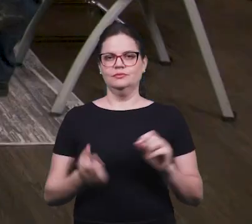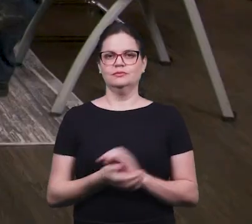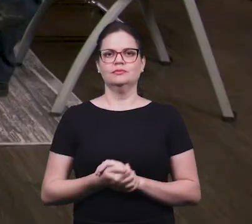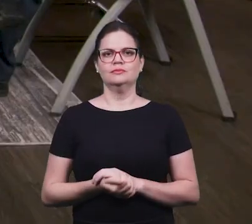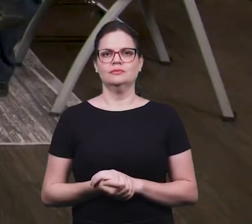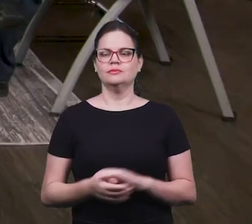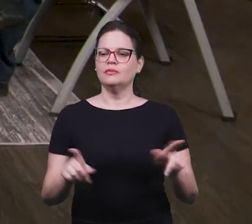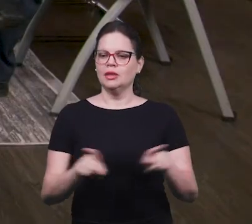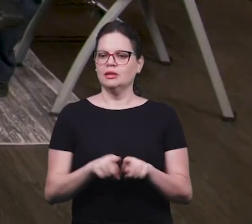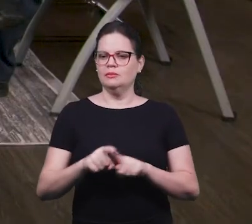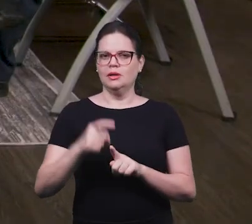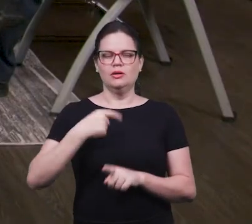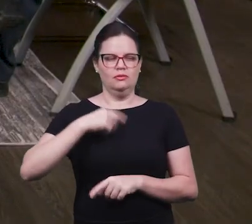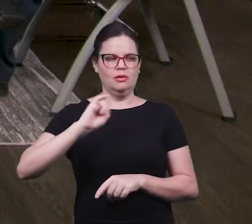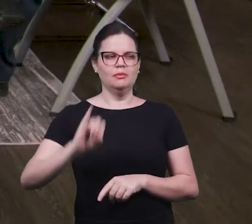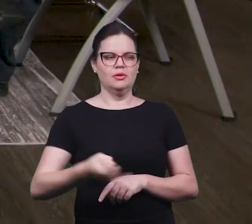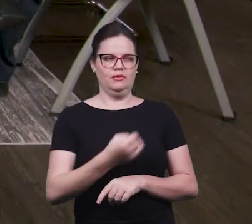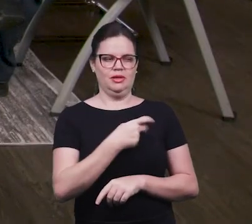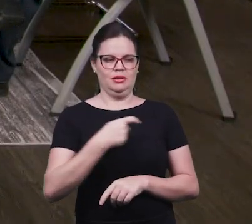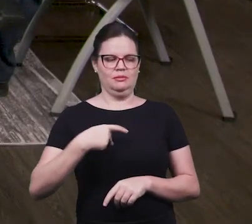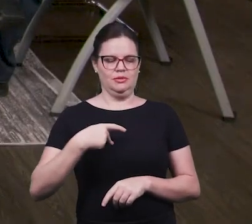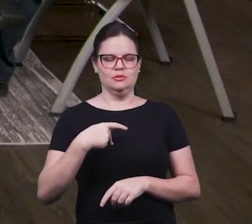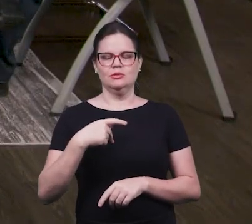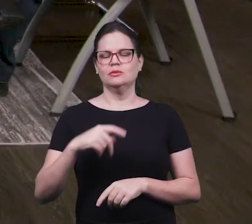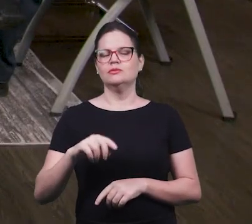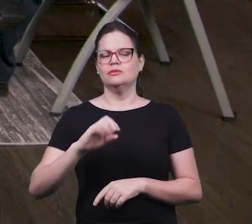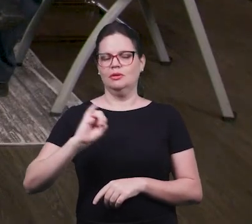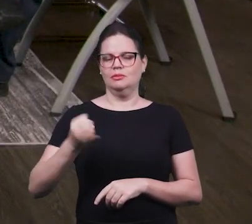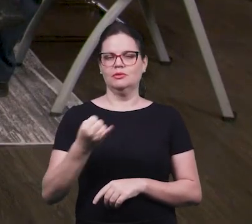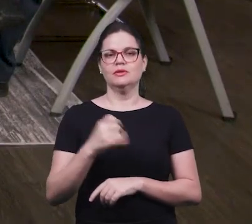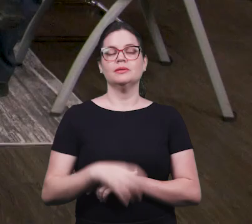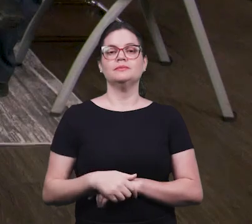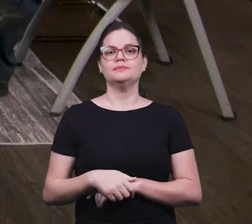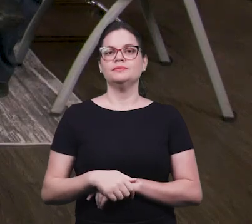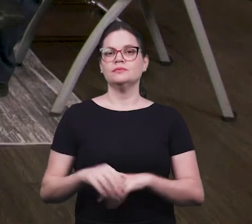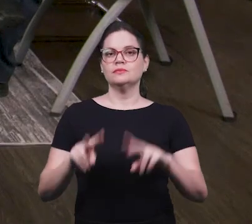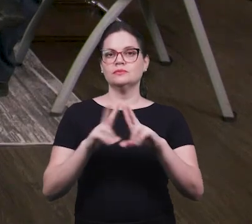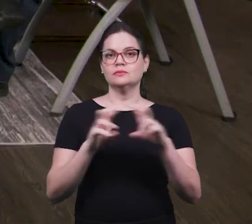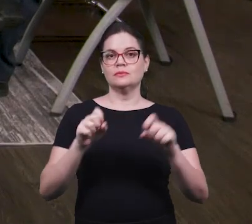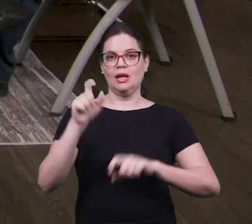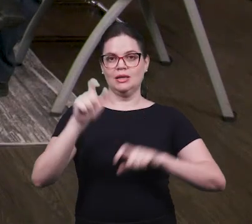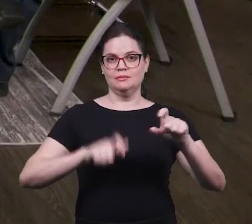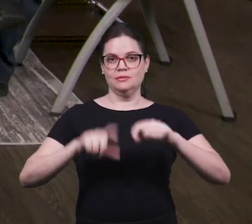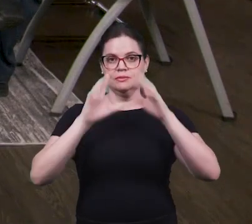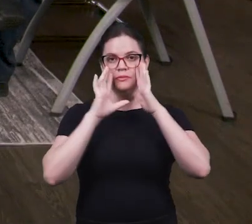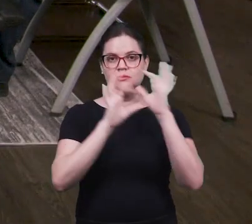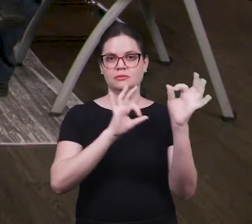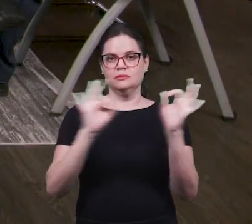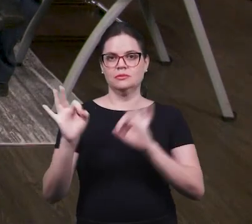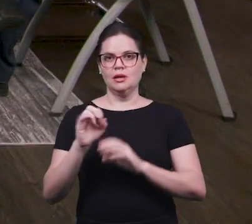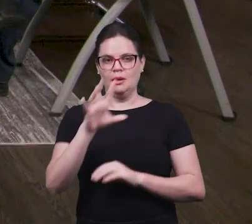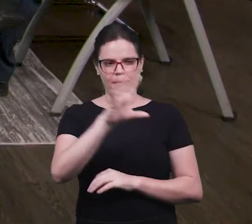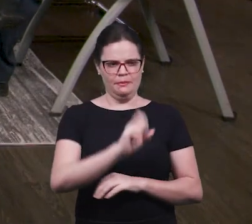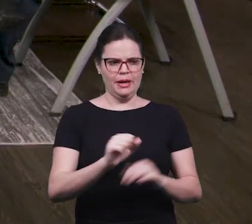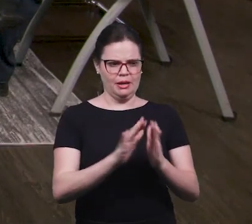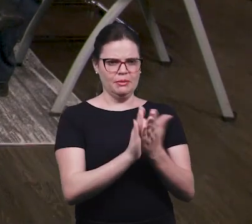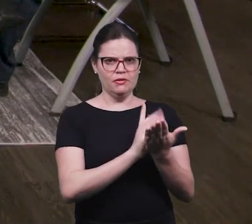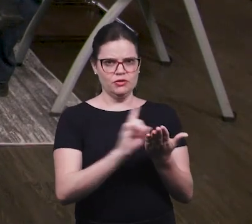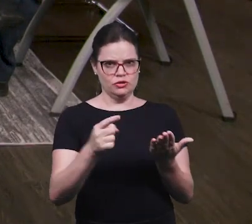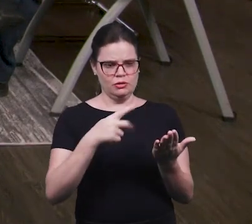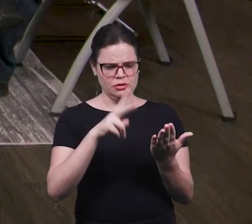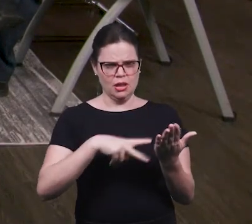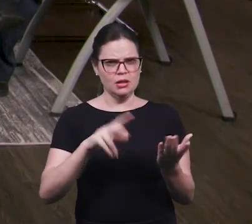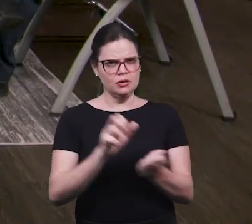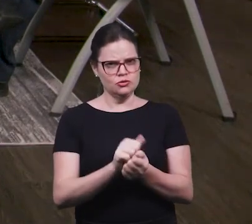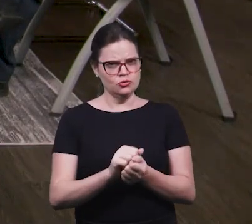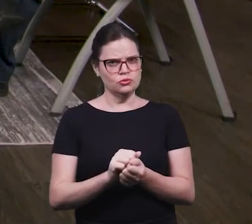E, aliás, eu vou aproveitar, pastor Josias, que a palavra inicial sua, no sentido de que as pessoas que estão participando conosco pegassem uma Bíblia para dar uma olhada, né?